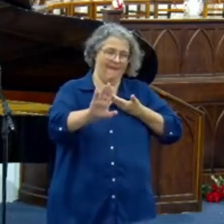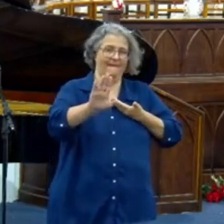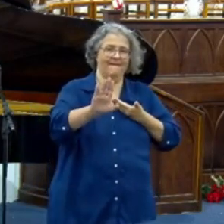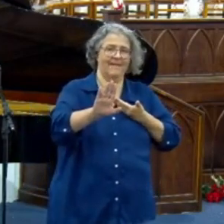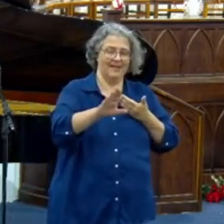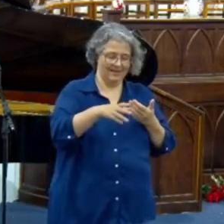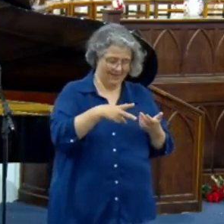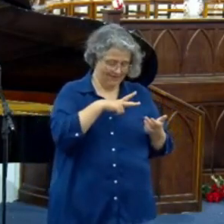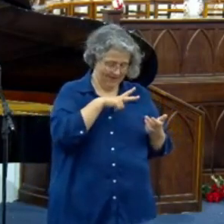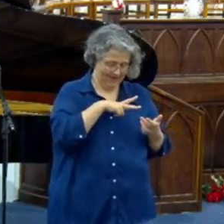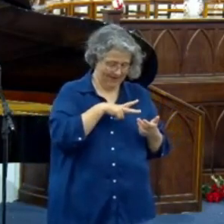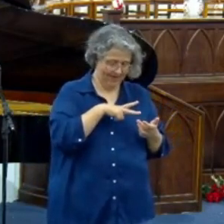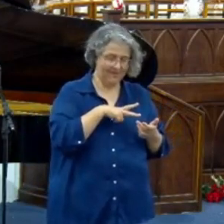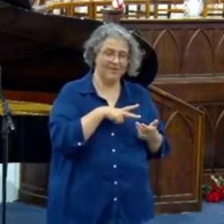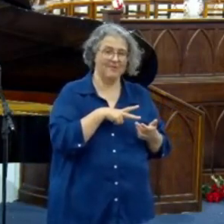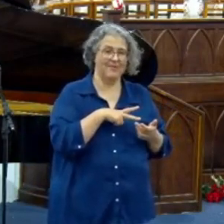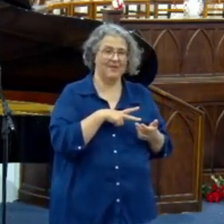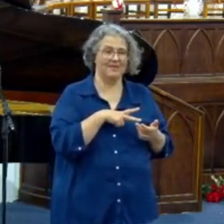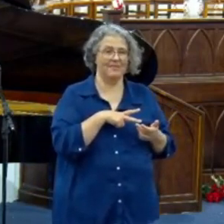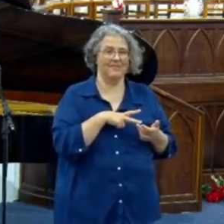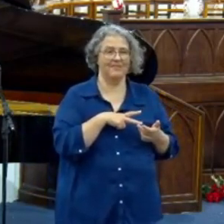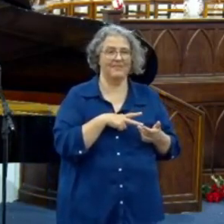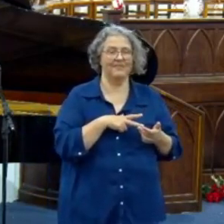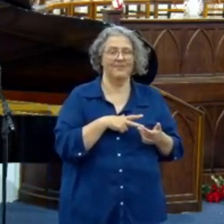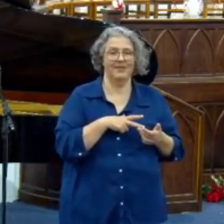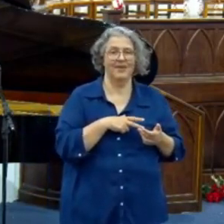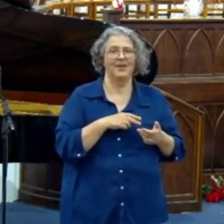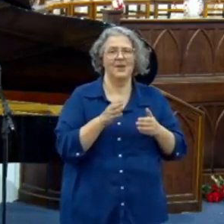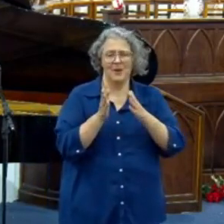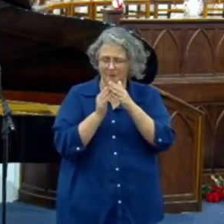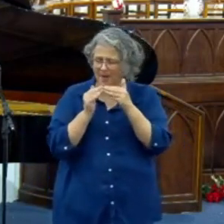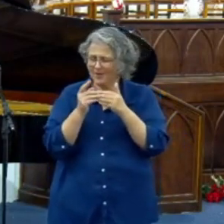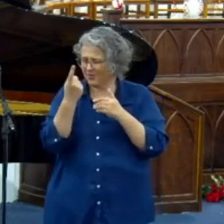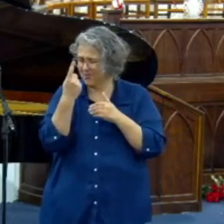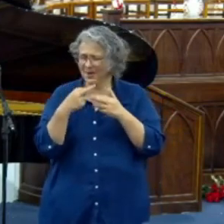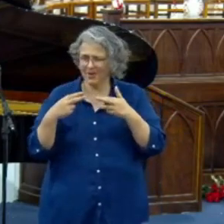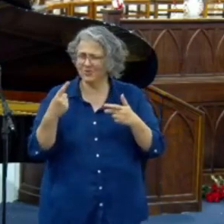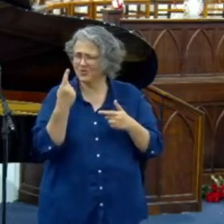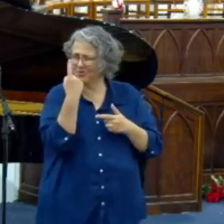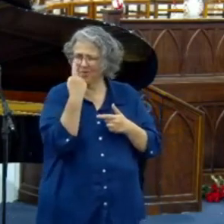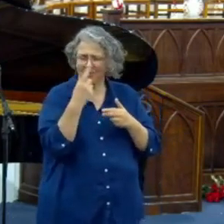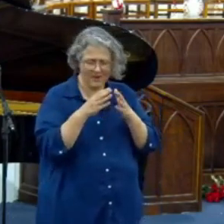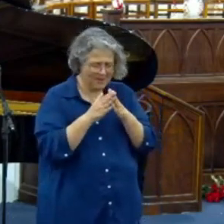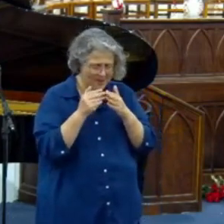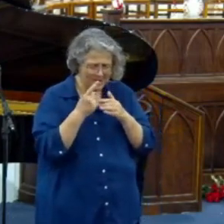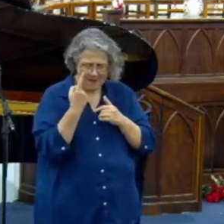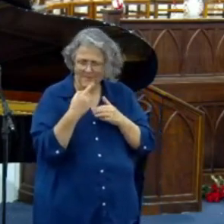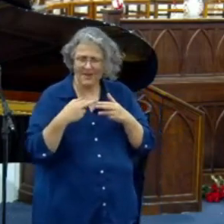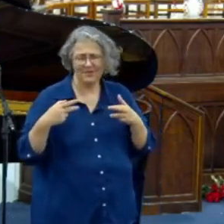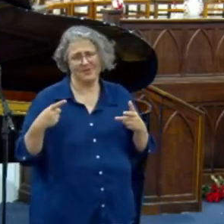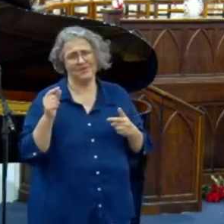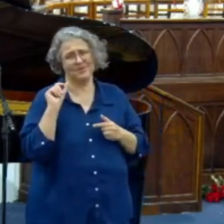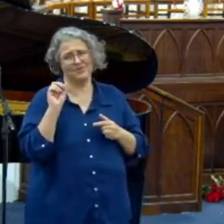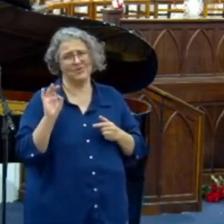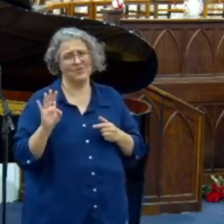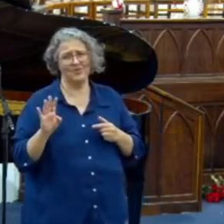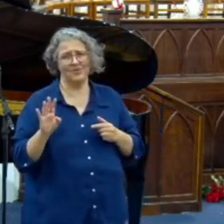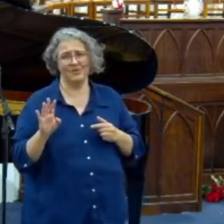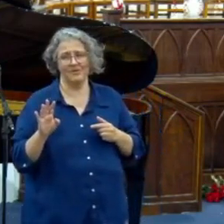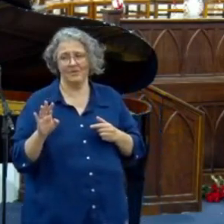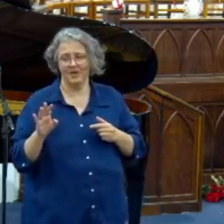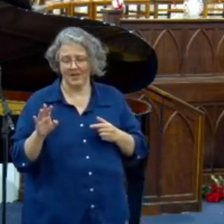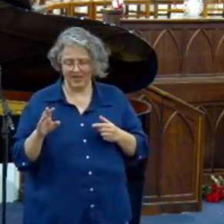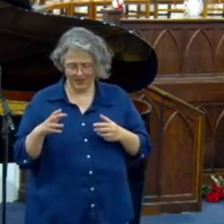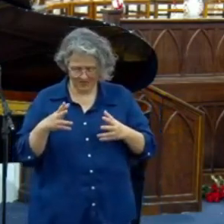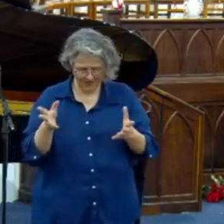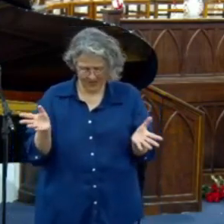não se ame tanto. Agora eu vou pedir uma coisa só, que você não se proteja tanto. Vou pedir uma coisa só, que você não se